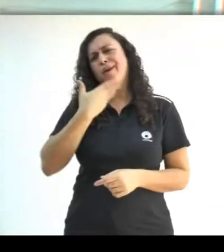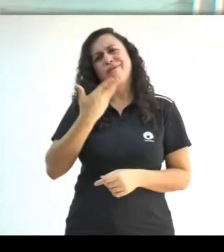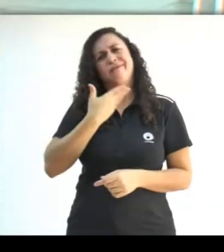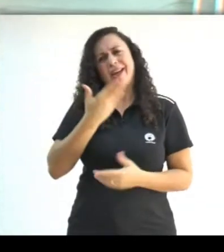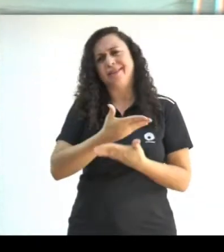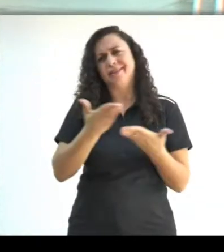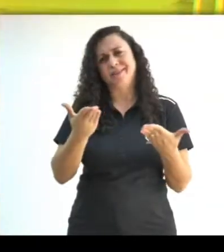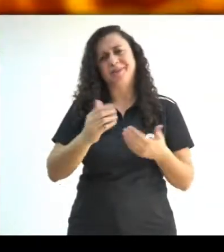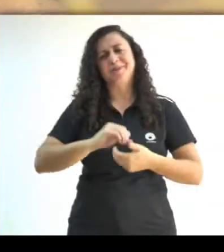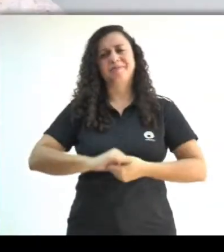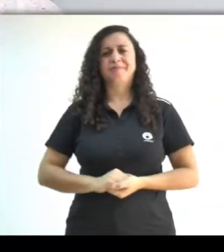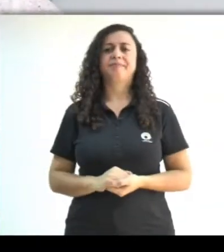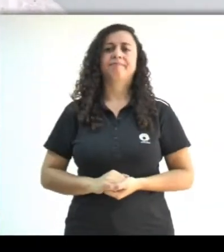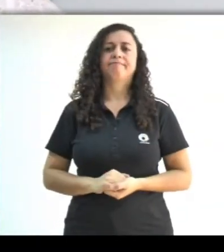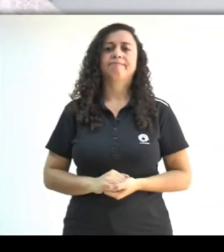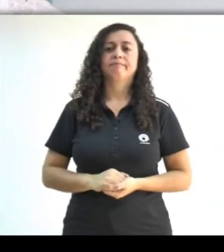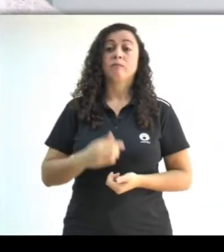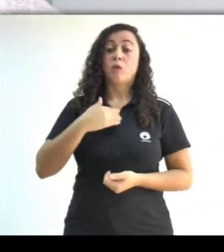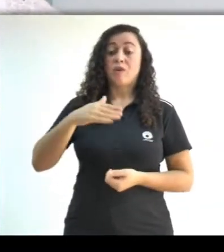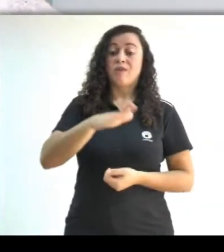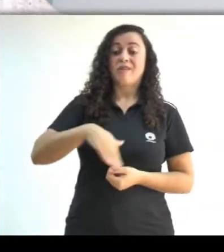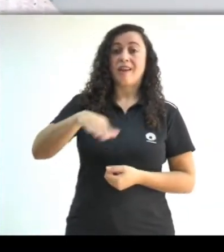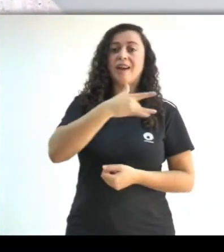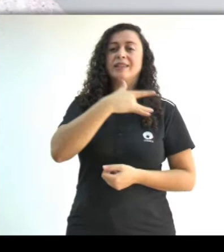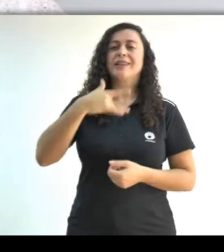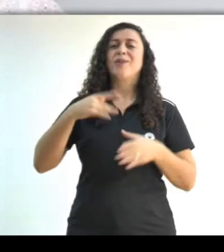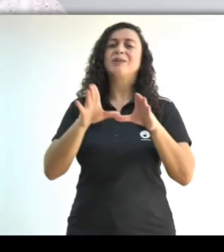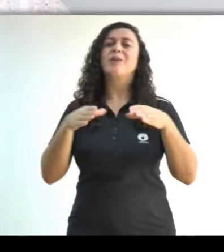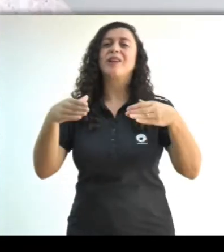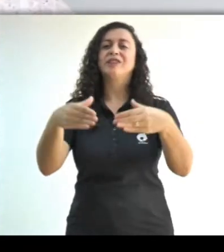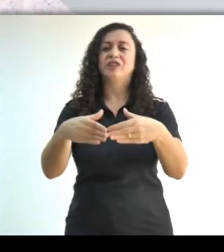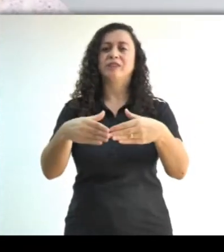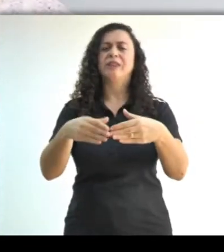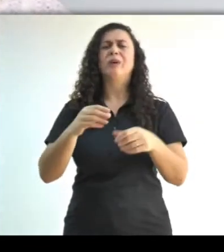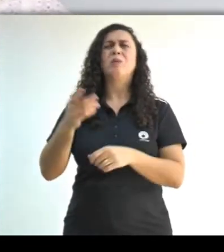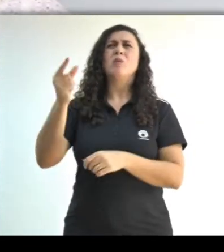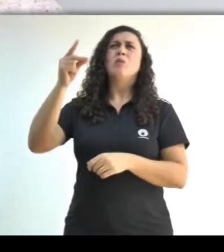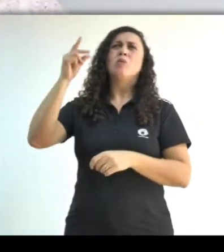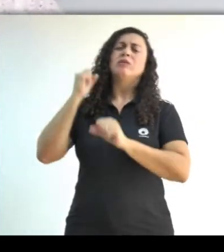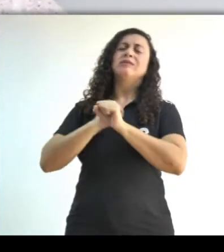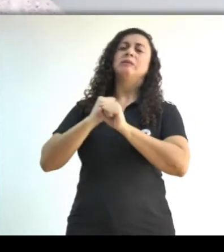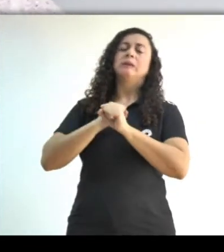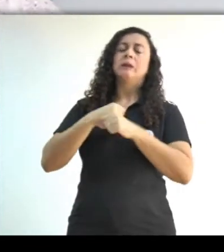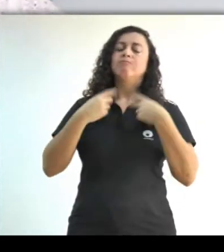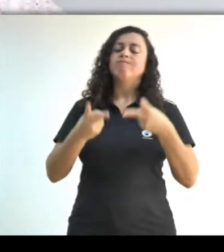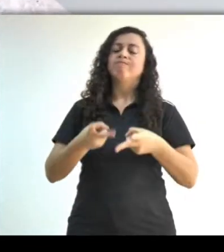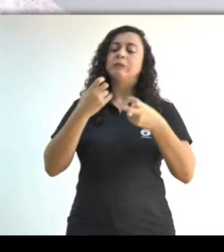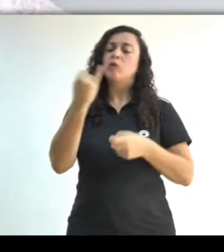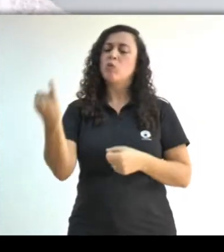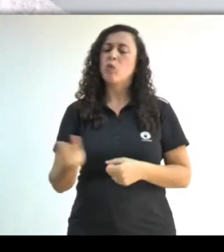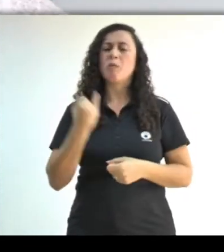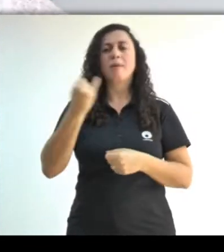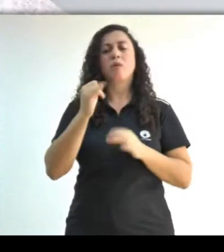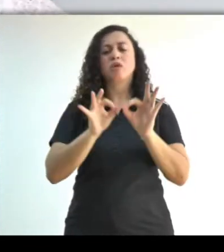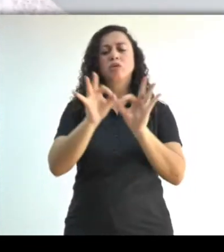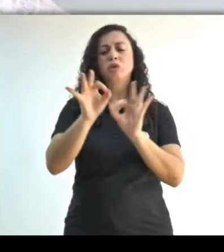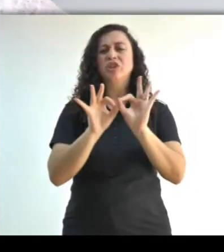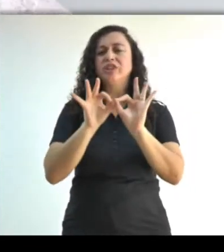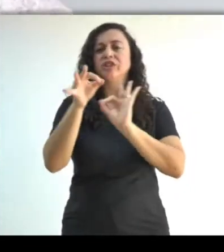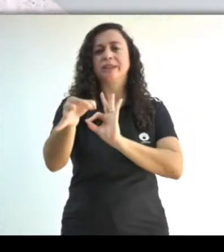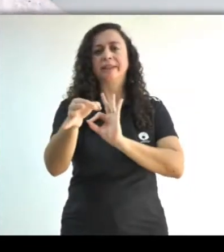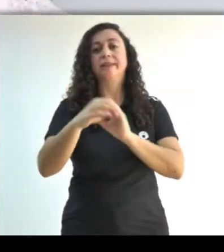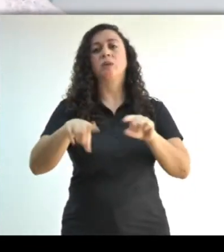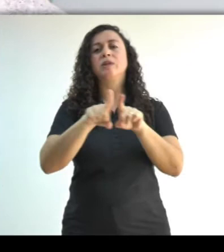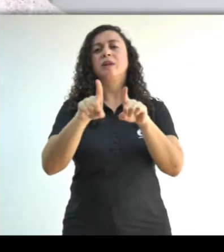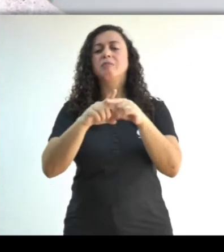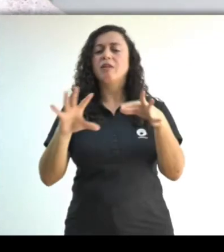não é fácil. Como eu sou da saúde coletiva, eu, há muitos anos, aprendi a importância dos projetos de extensão e